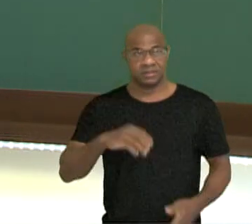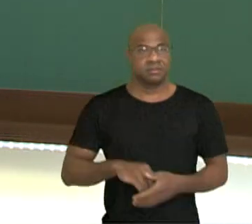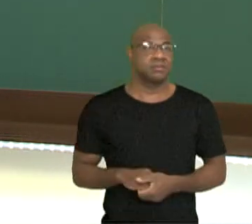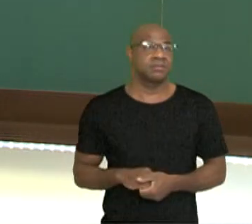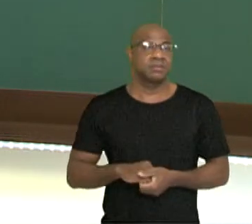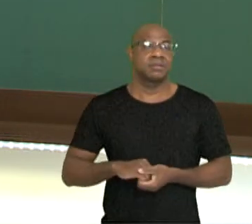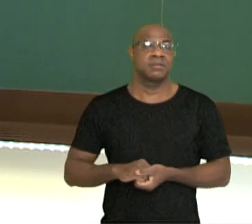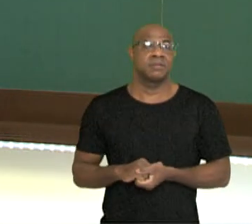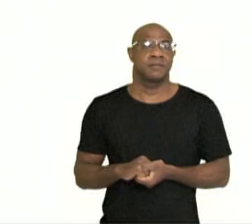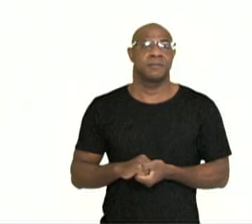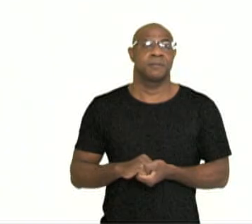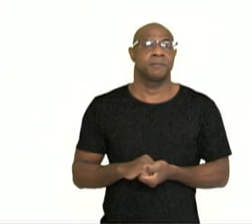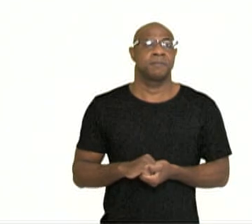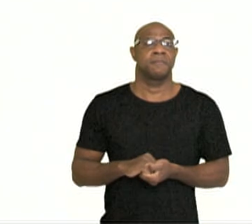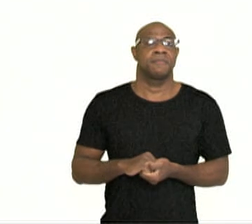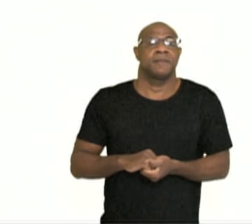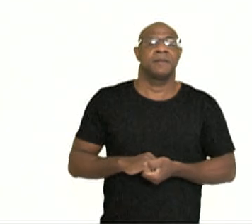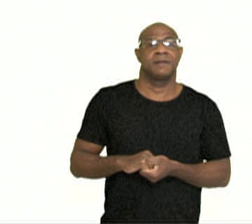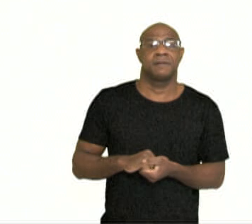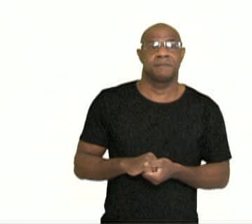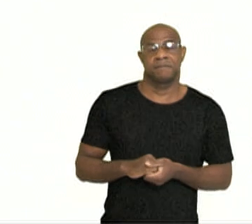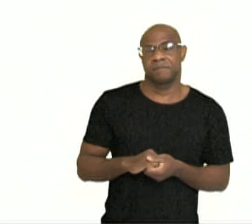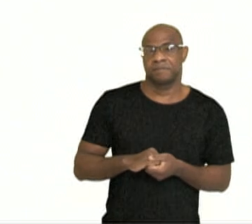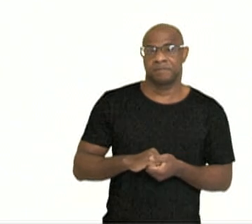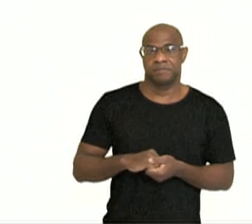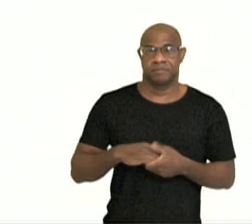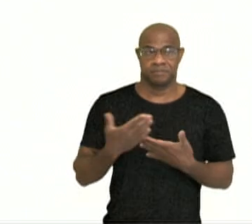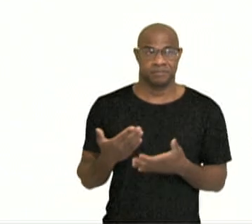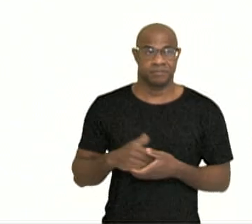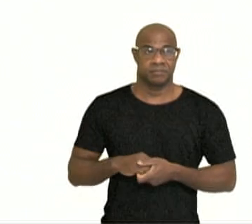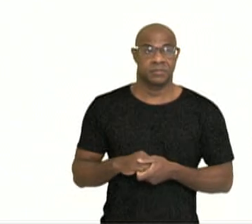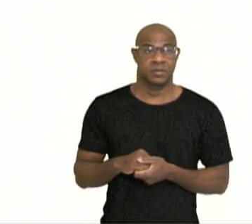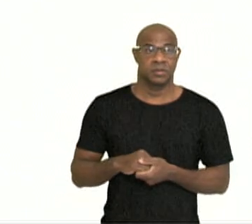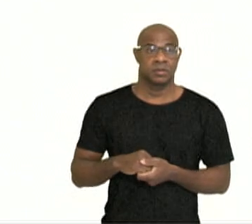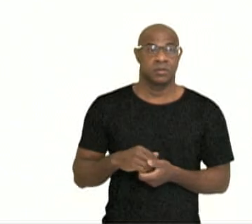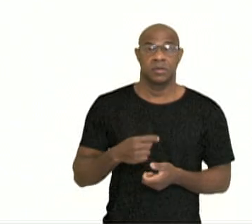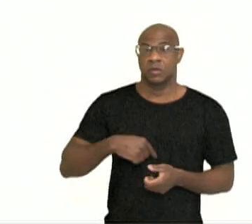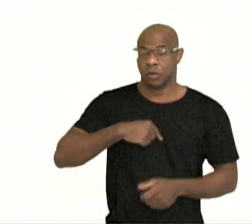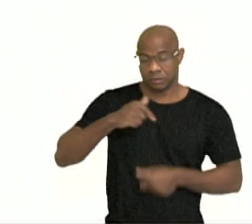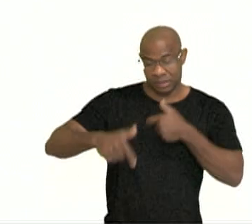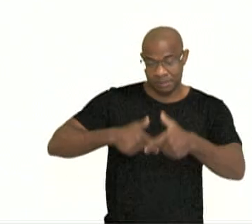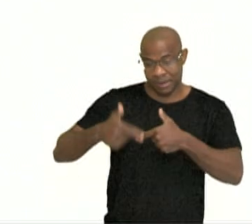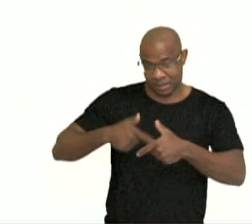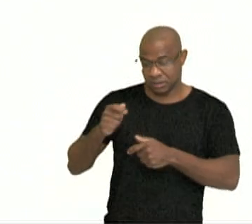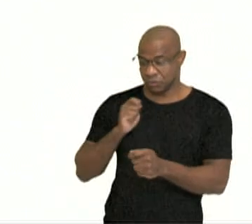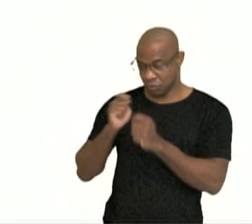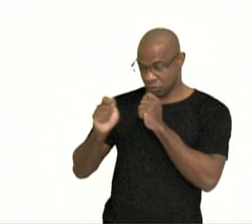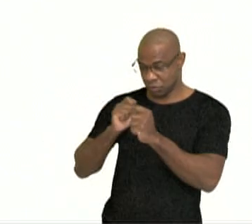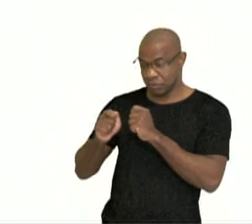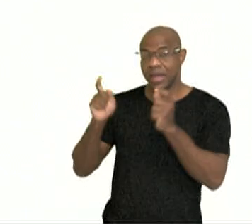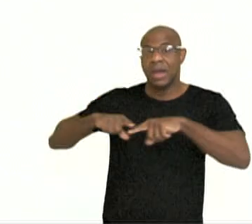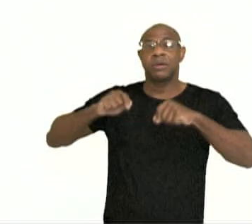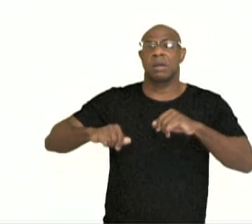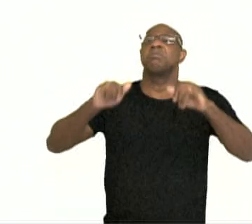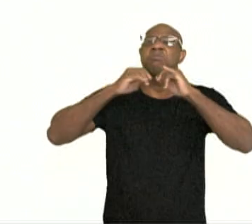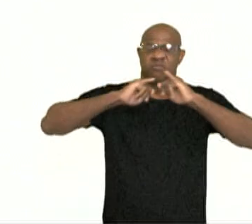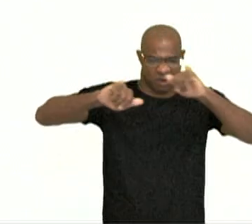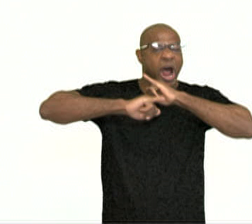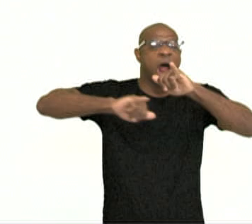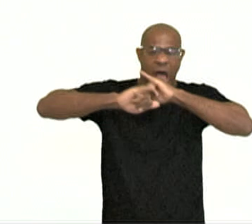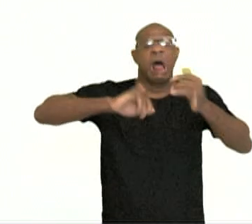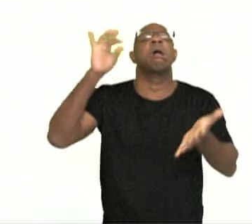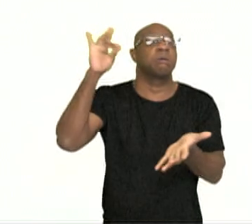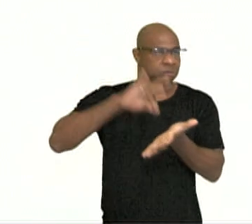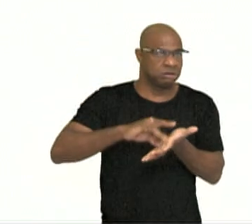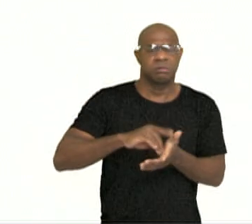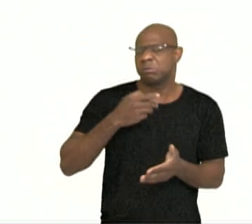inclusive, é mais ou menos o mesmo, né? Releia. A nossa função como jornalista é meter a boca no trombone,